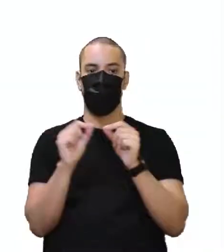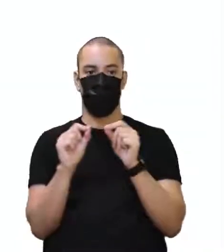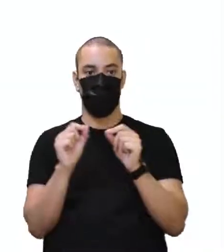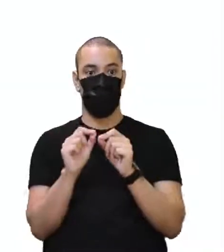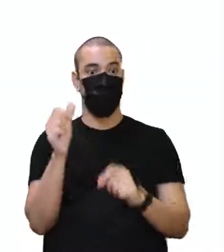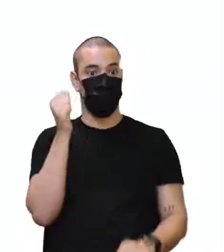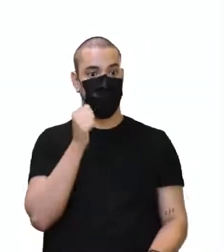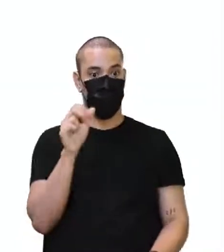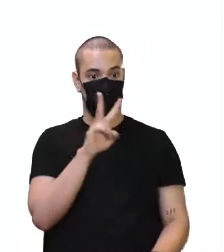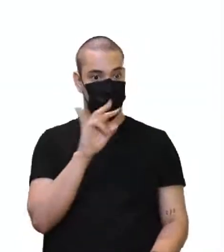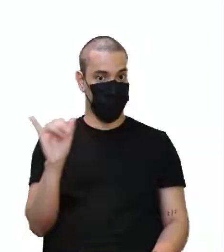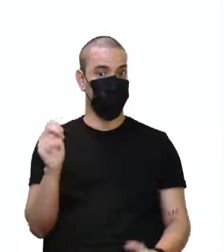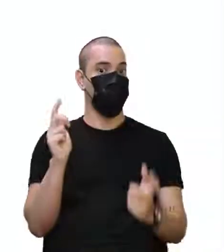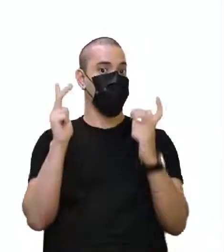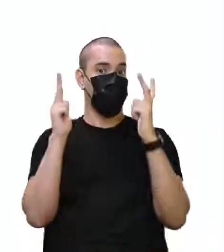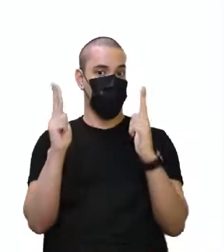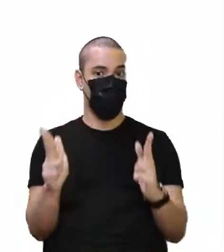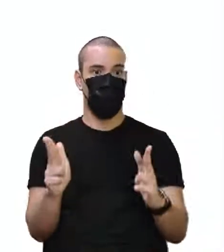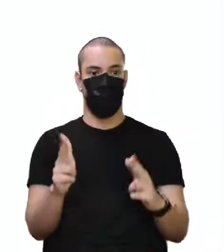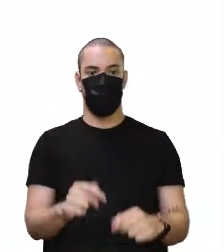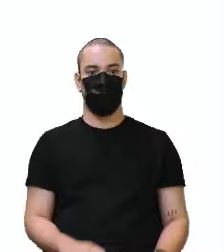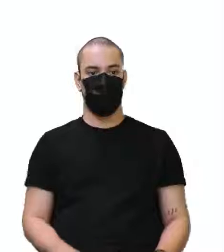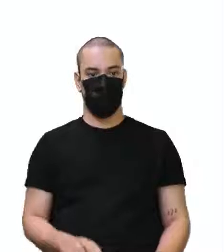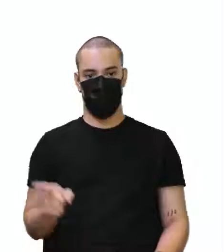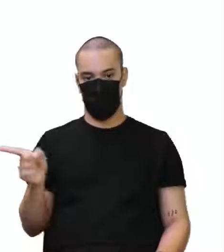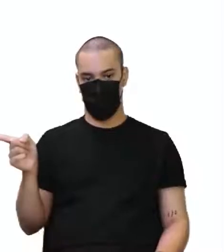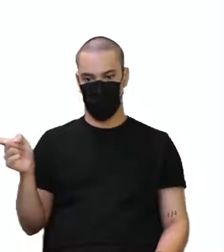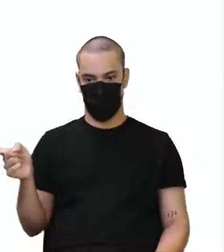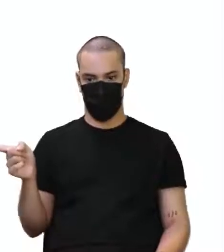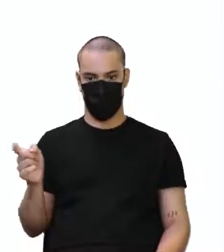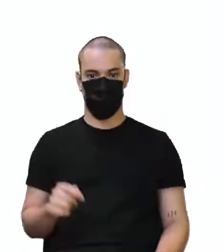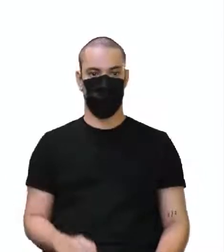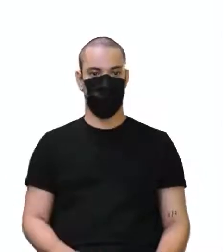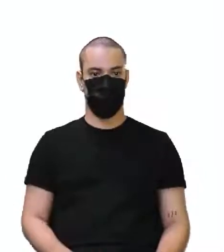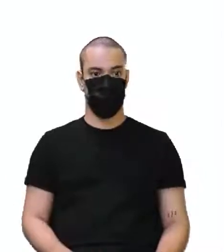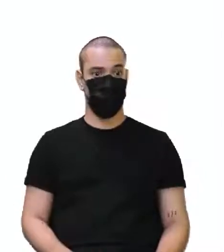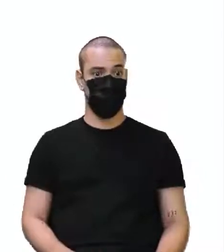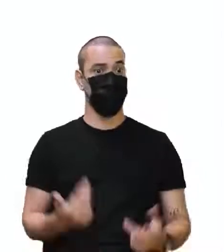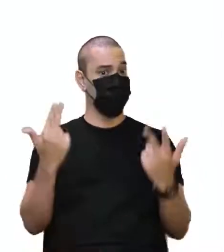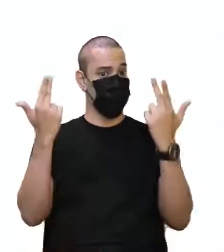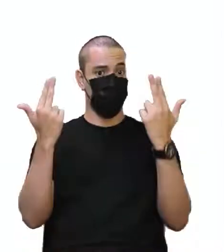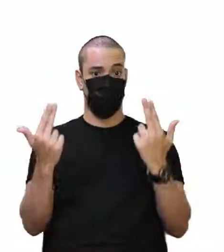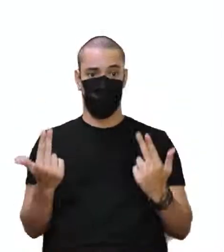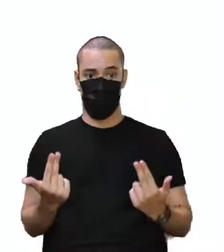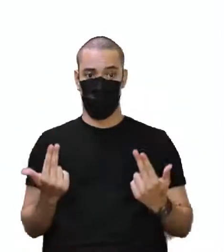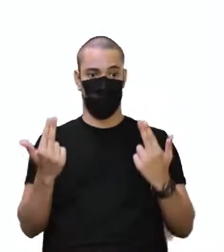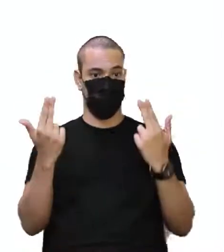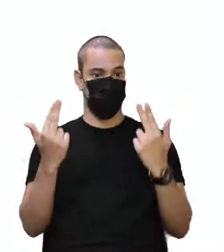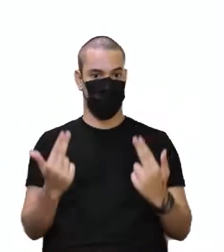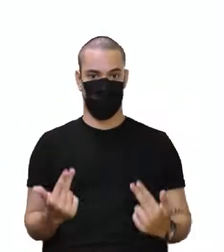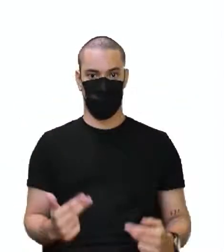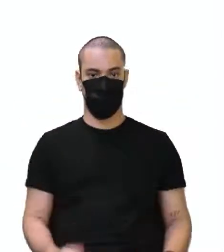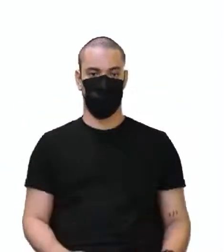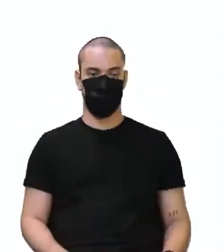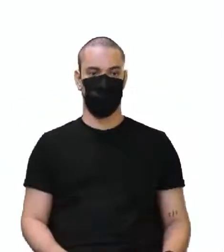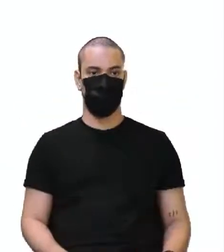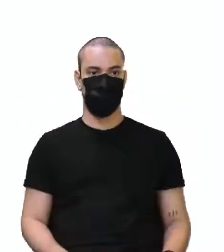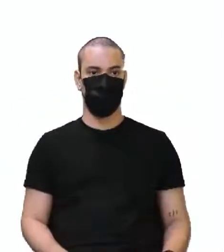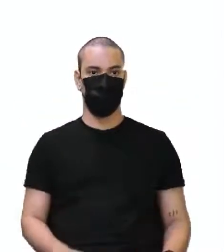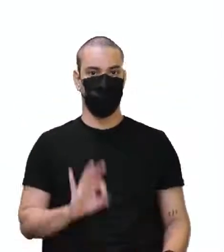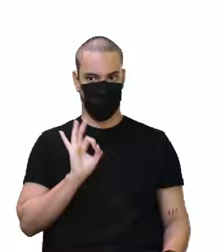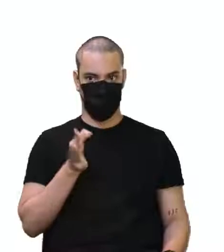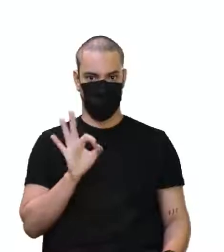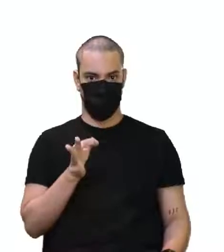para a mulher, vai ser a mesma coisa. Olha lá o que você observa que é a mesma... Eles são iguais, gente? Então, vai ser os mesmos gametas,